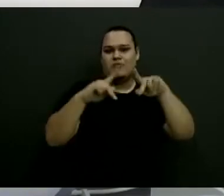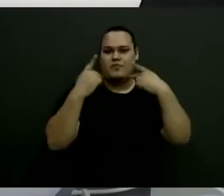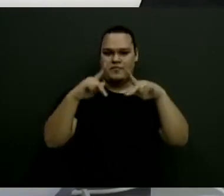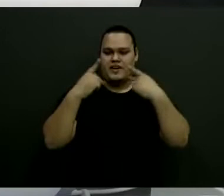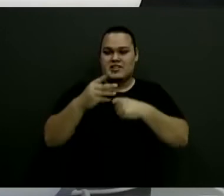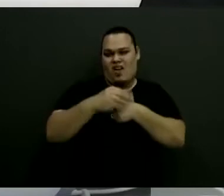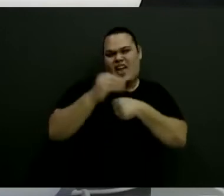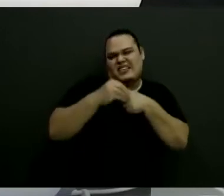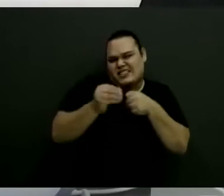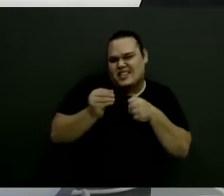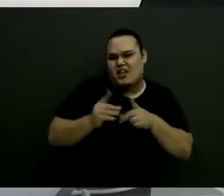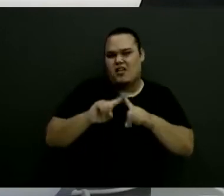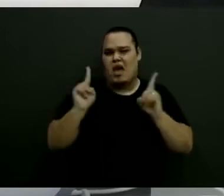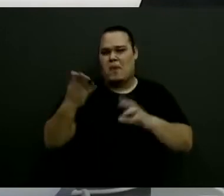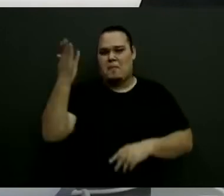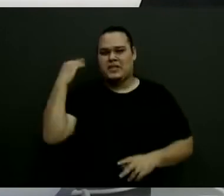de célula. E